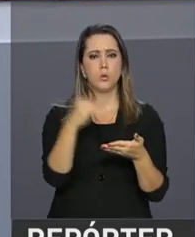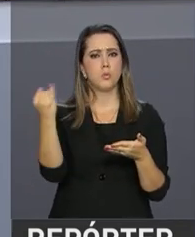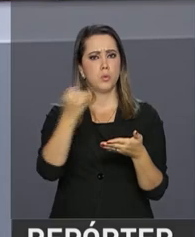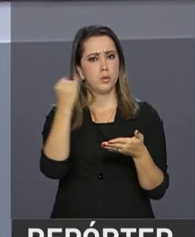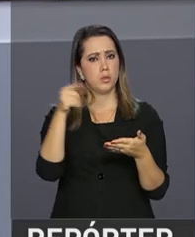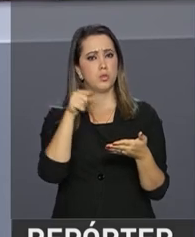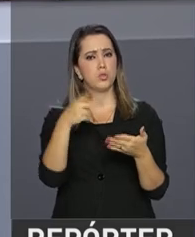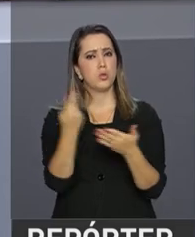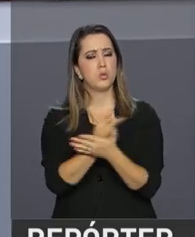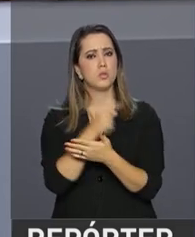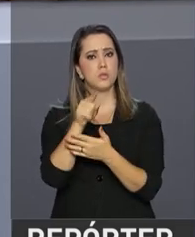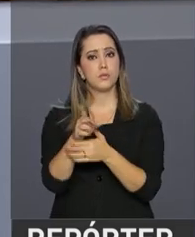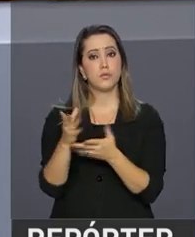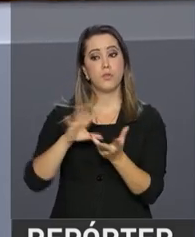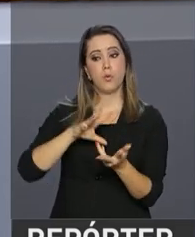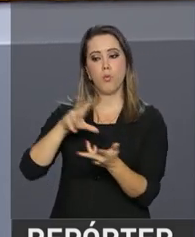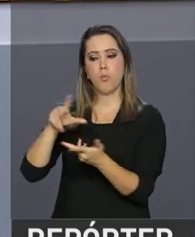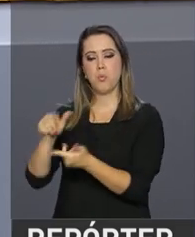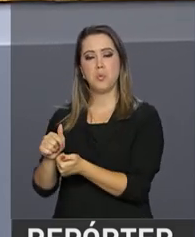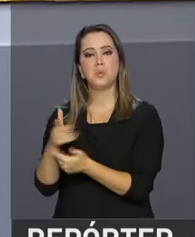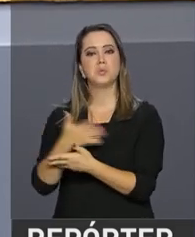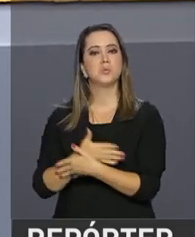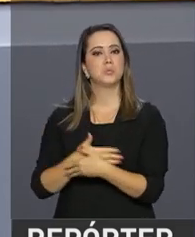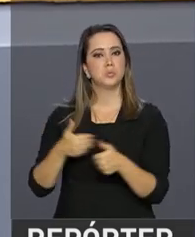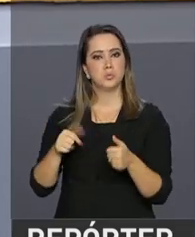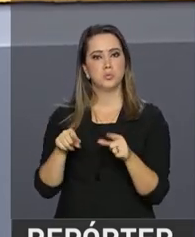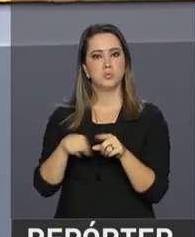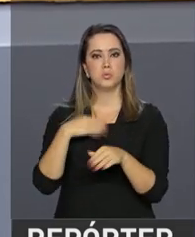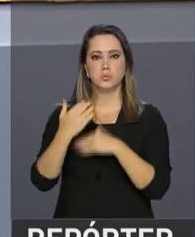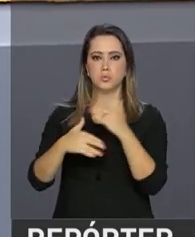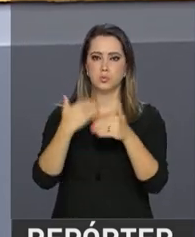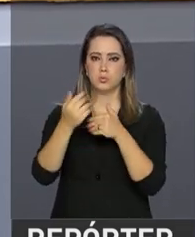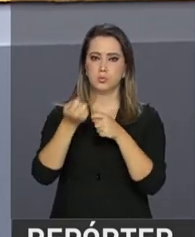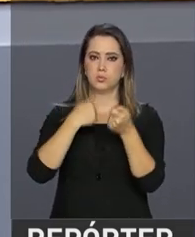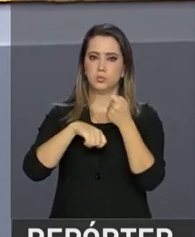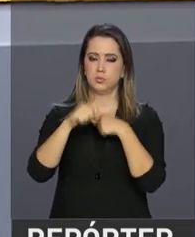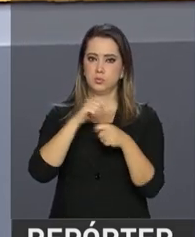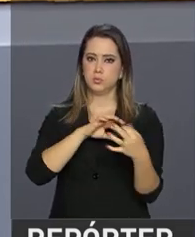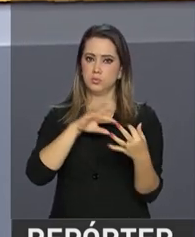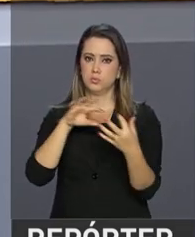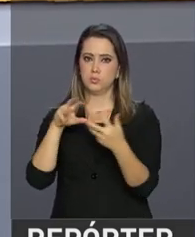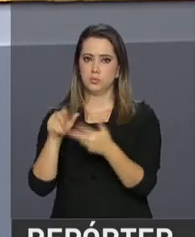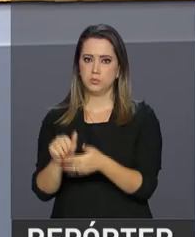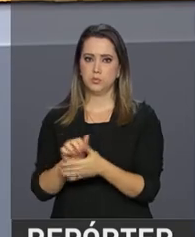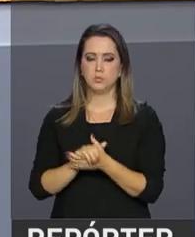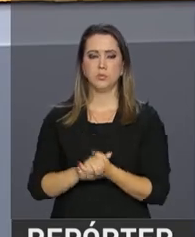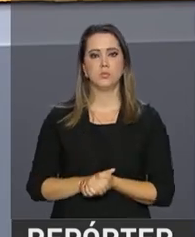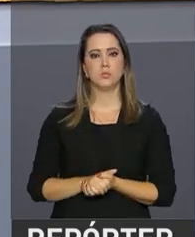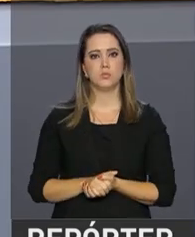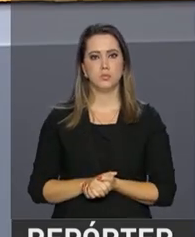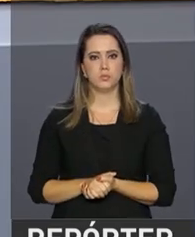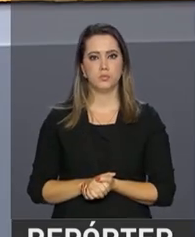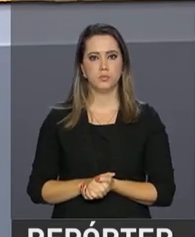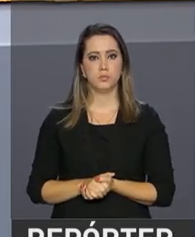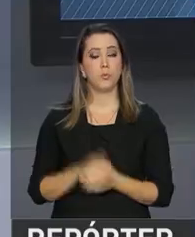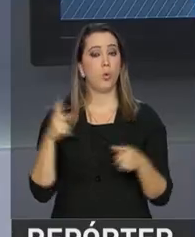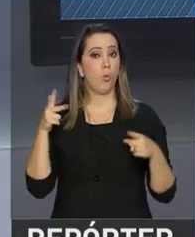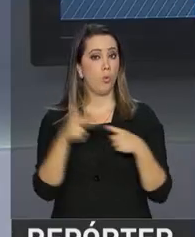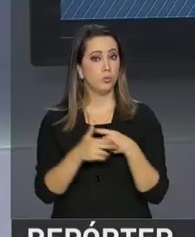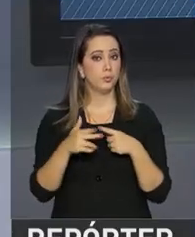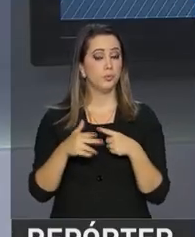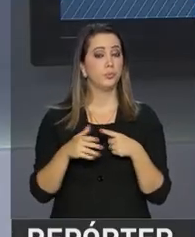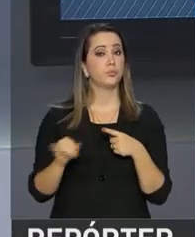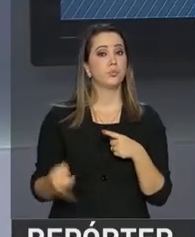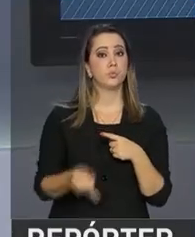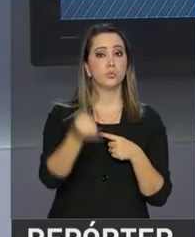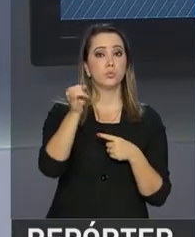dos juros foi o cenário externo, que tem se mostrado favorável com o crescimento da atividade econômica de forma global. E o